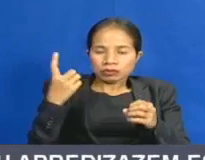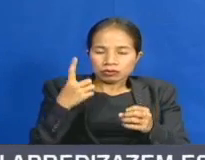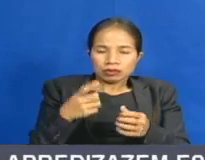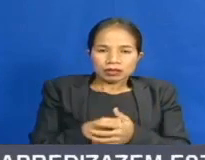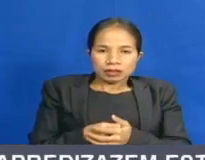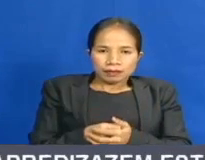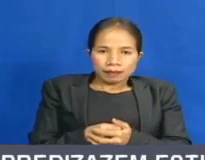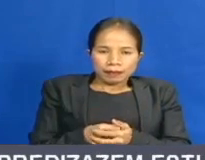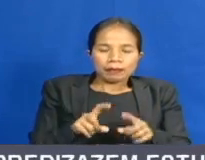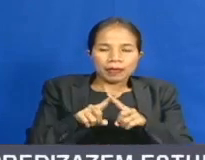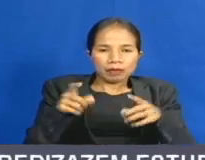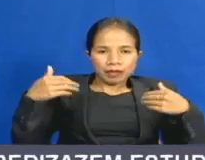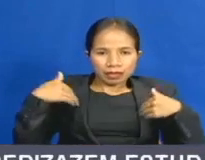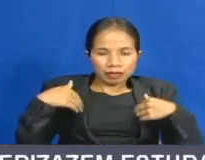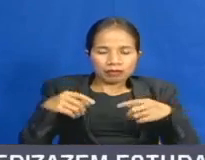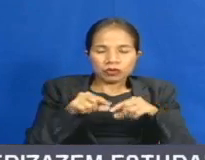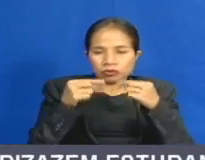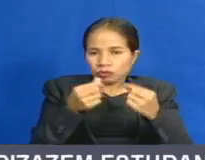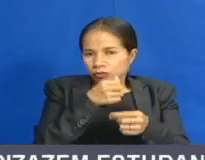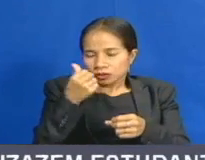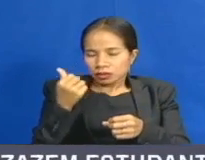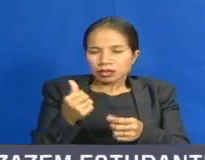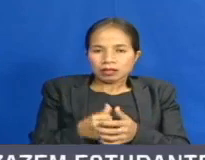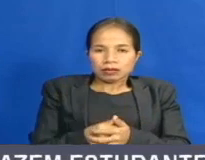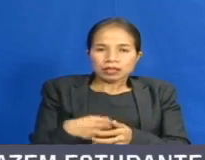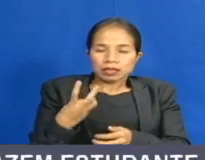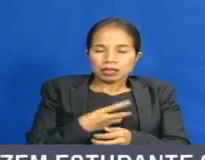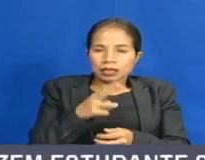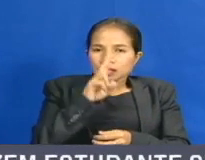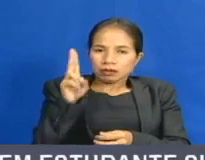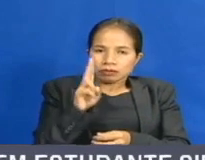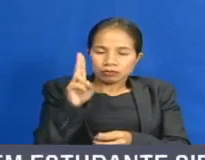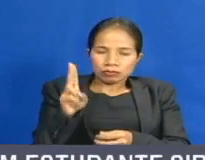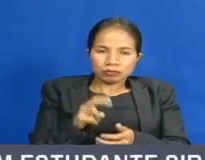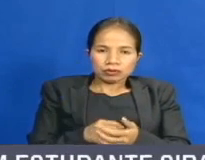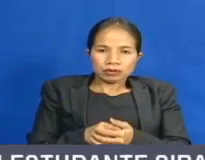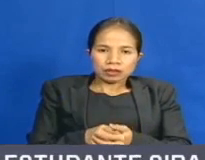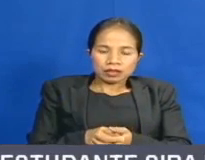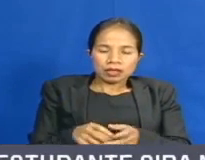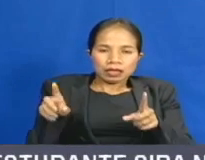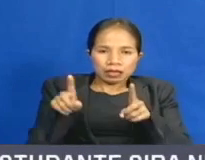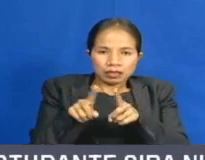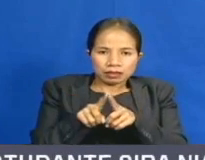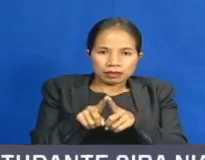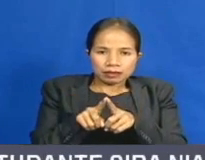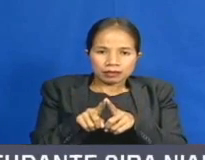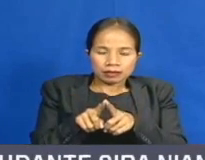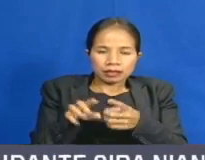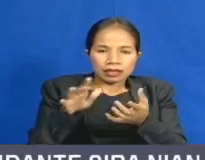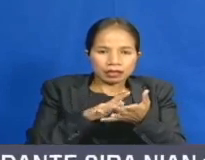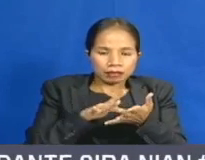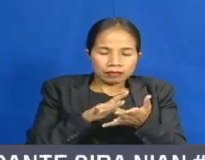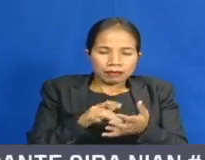mage, iha mos a grupo selu, nebe mak ita uzar frequenti mos iha tenyara larang makanesang a grupo